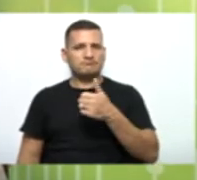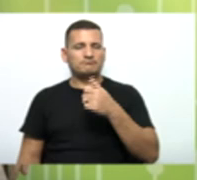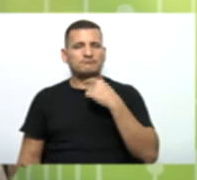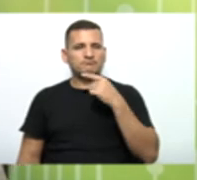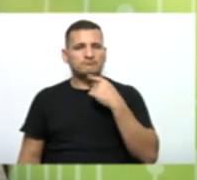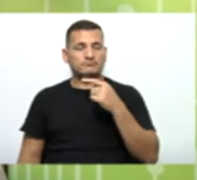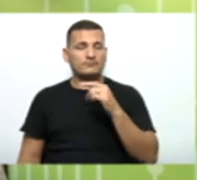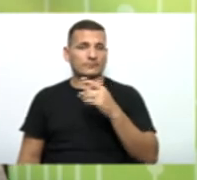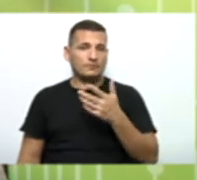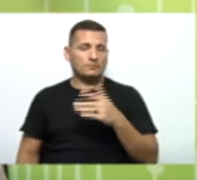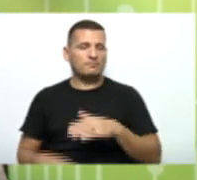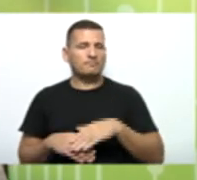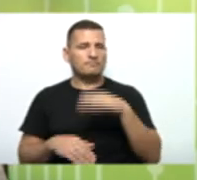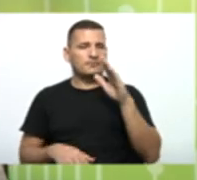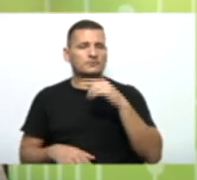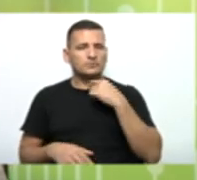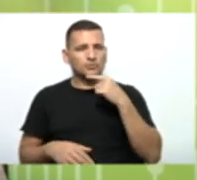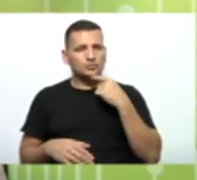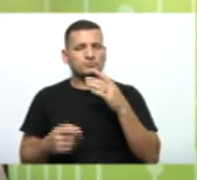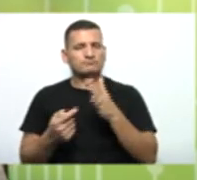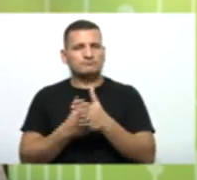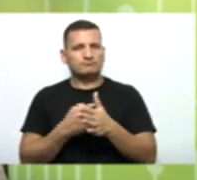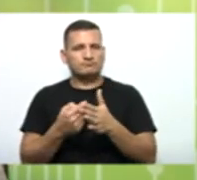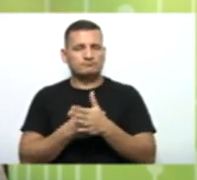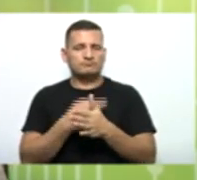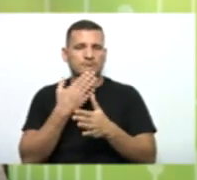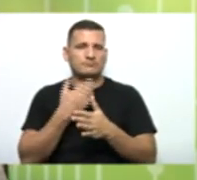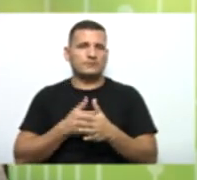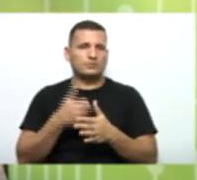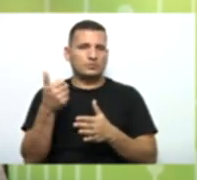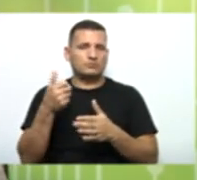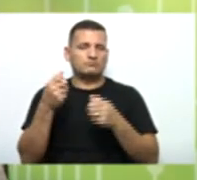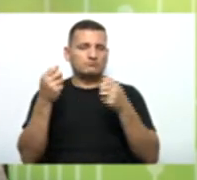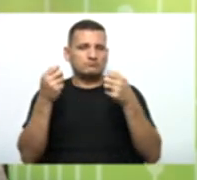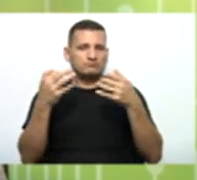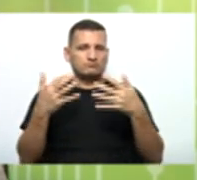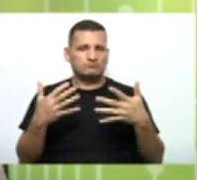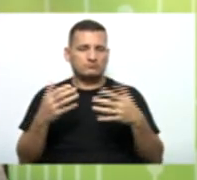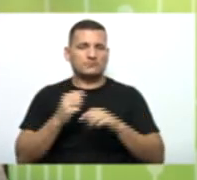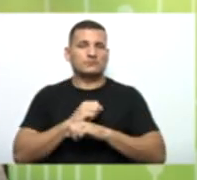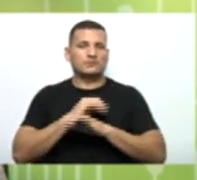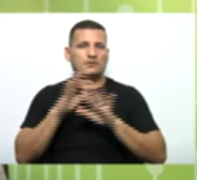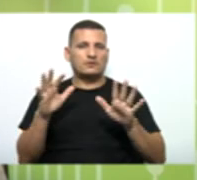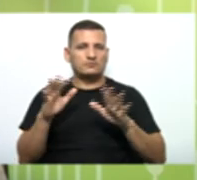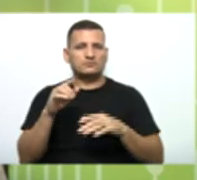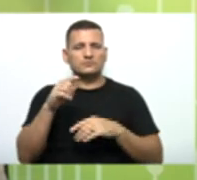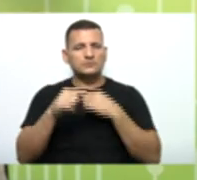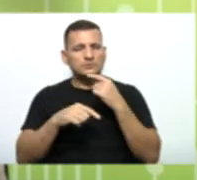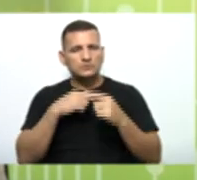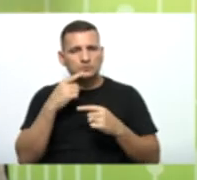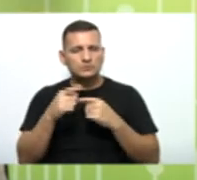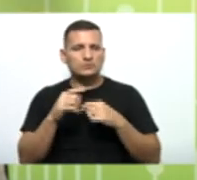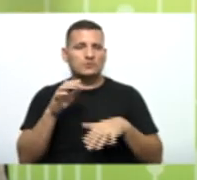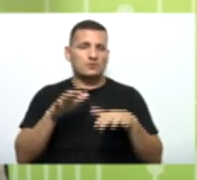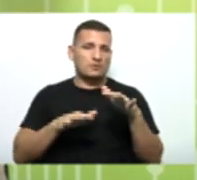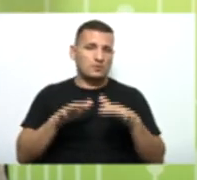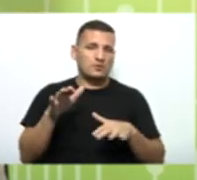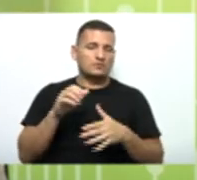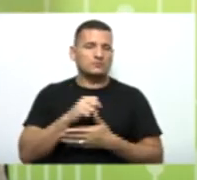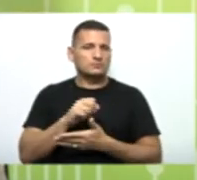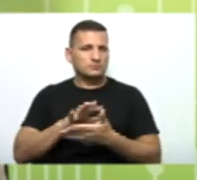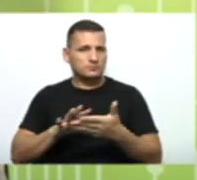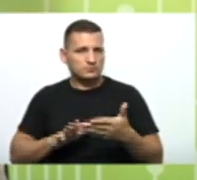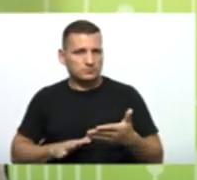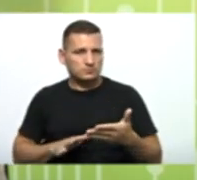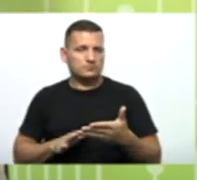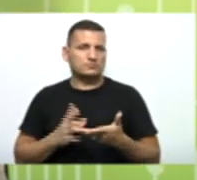Quanto mais dúvidas chegarem, melhor, pessoal, para tirar esse impasse que vocês estão tendo aí, talvez na resolução das atividades aqui